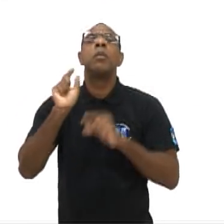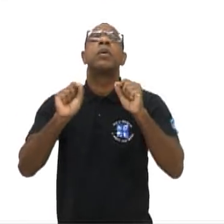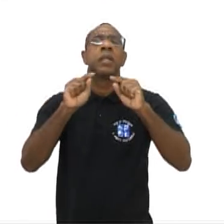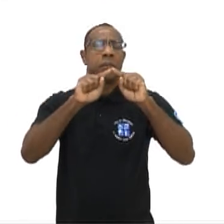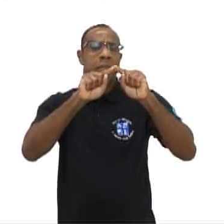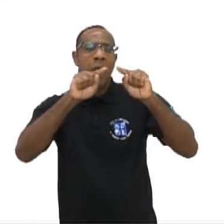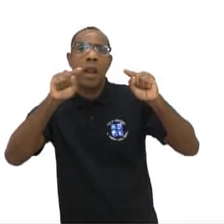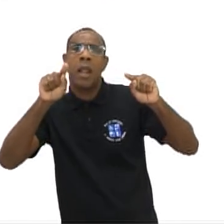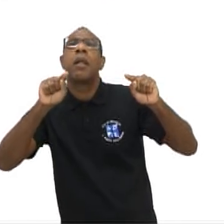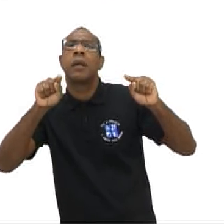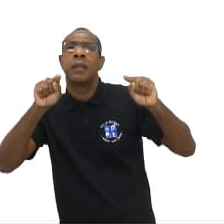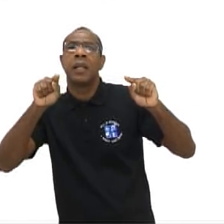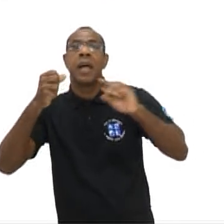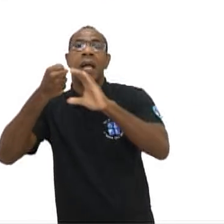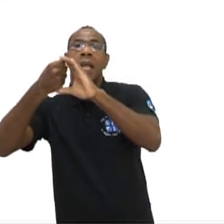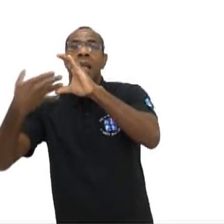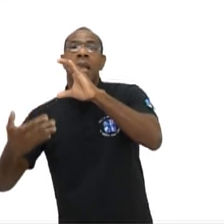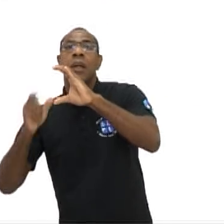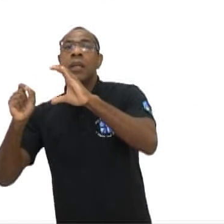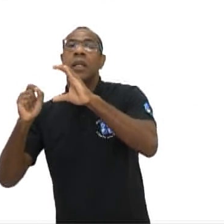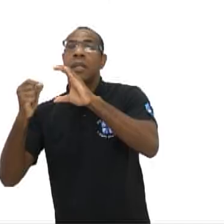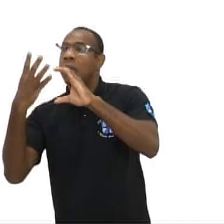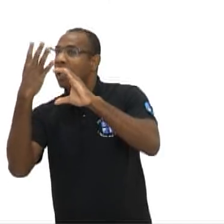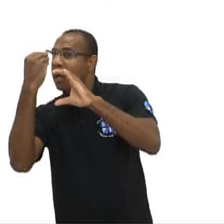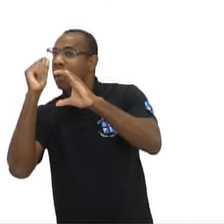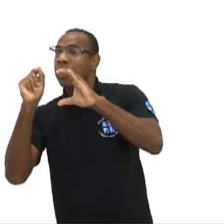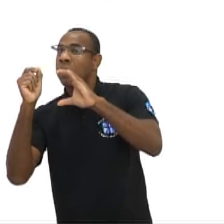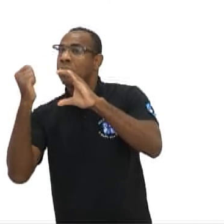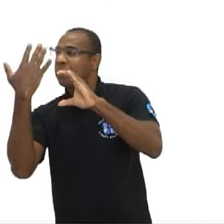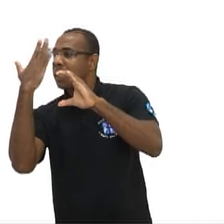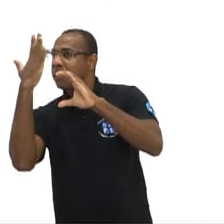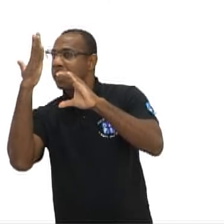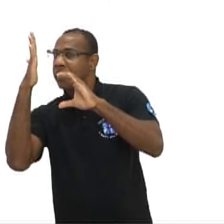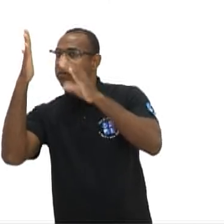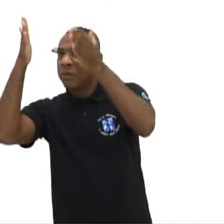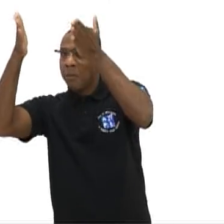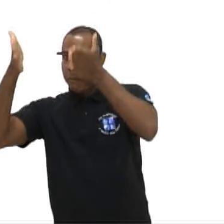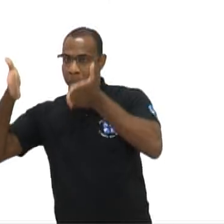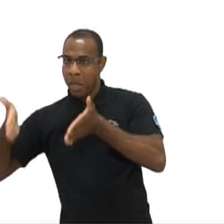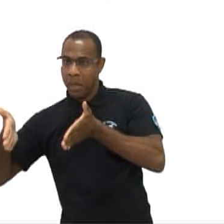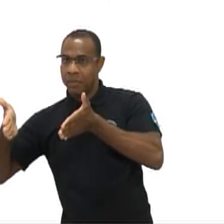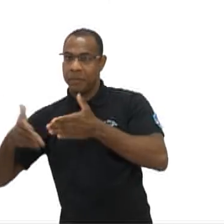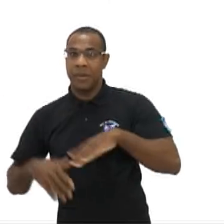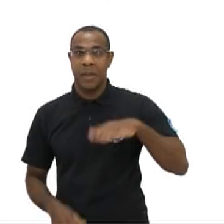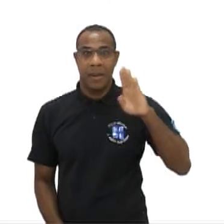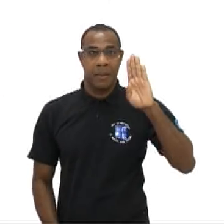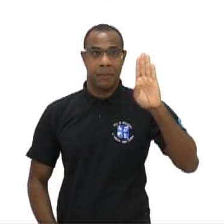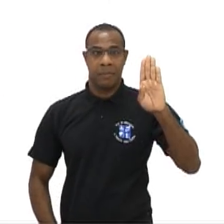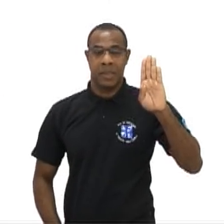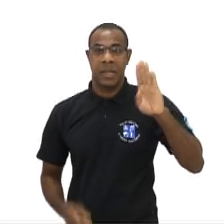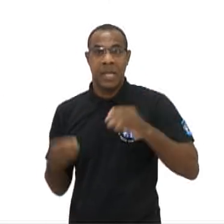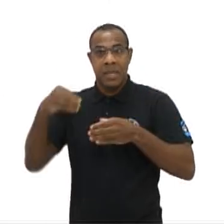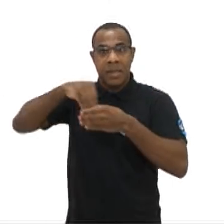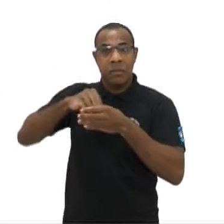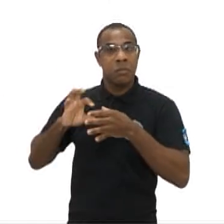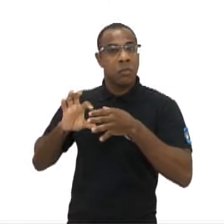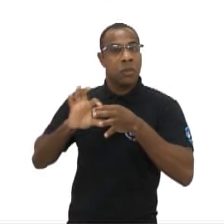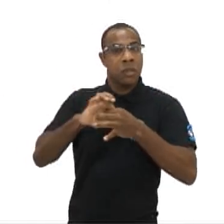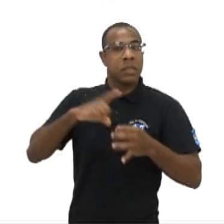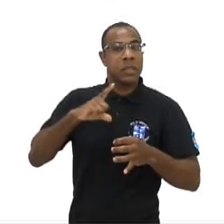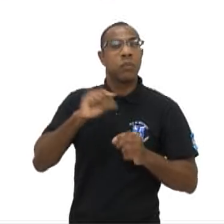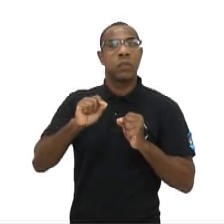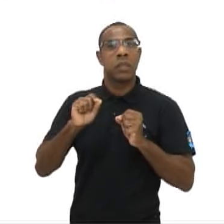um espaço, a característica da imagem de um espelho plano. Letra B. Dentro de um contexto onde temos